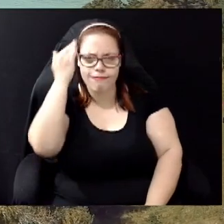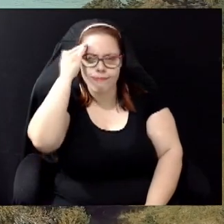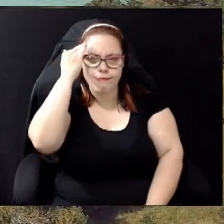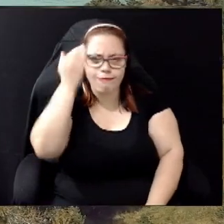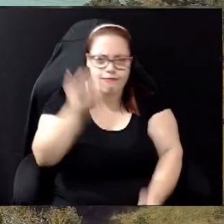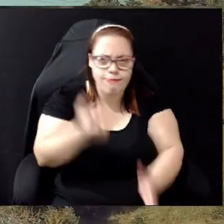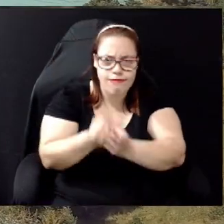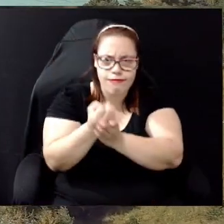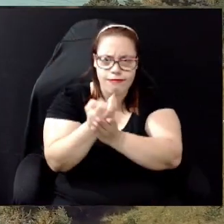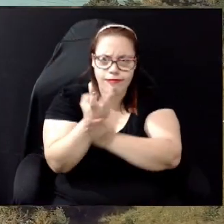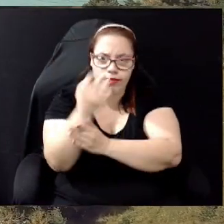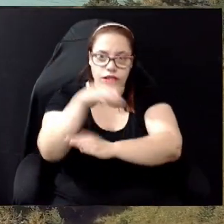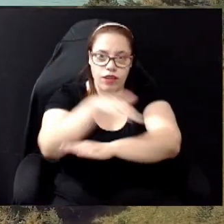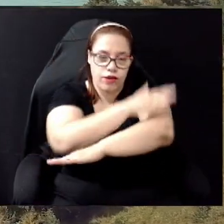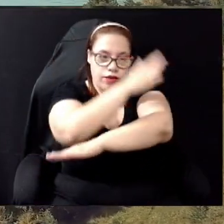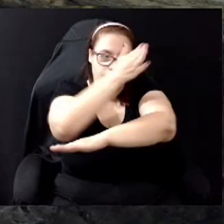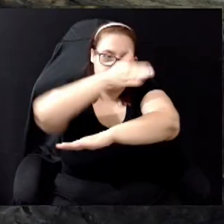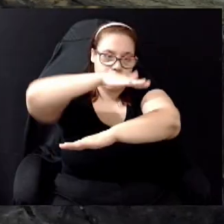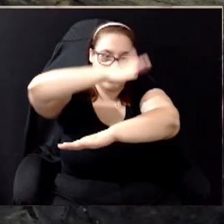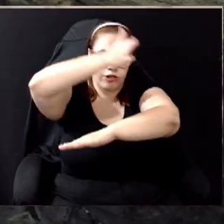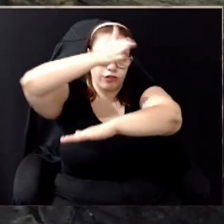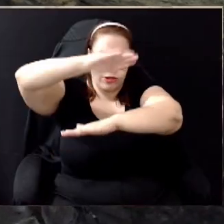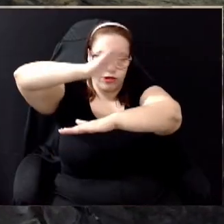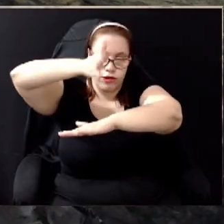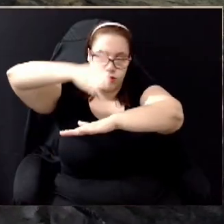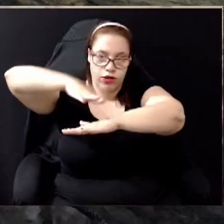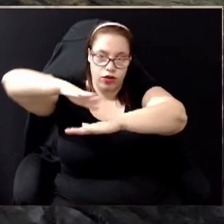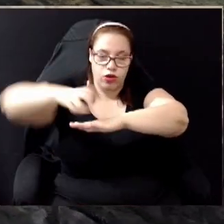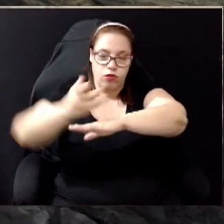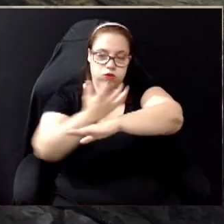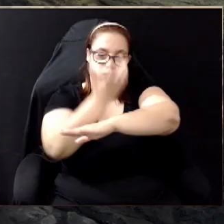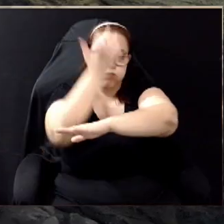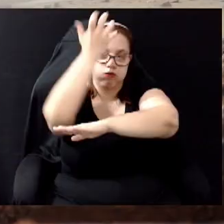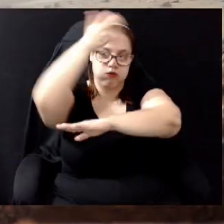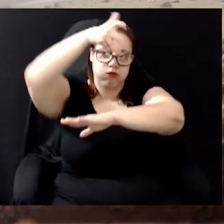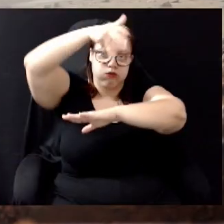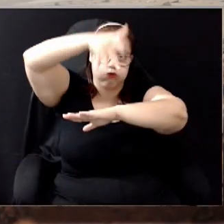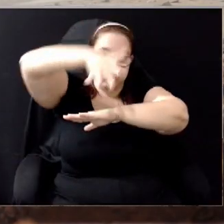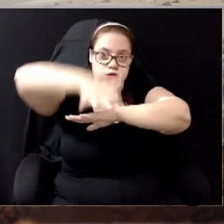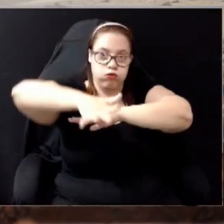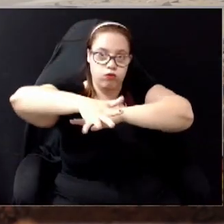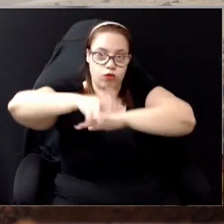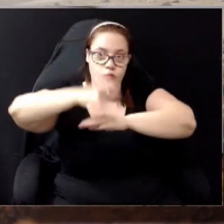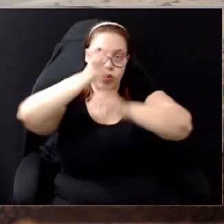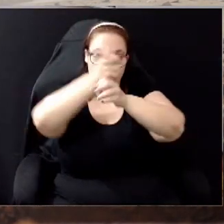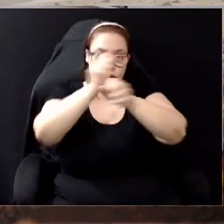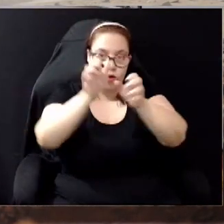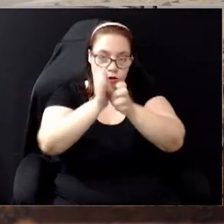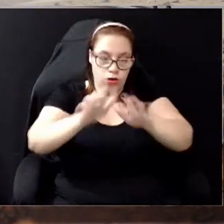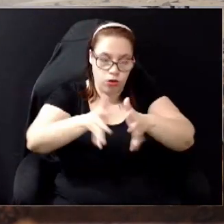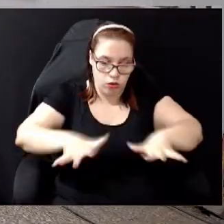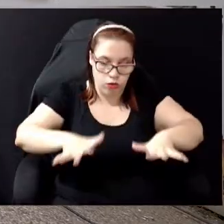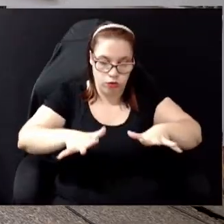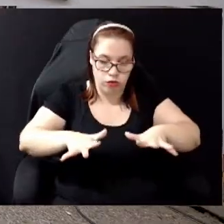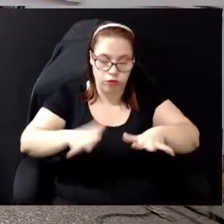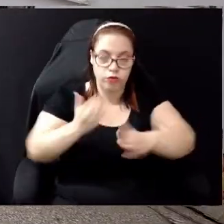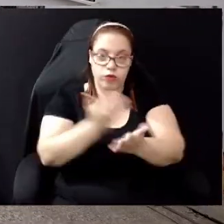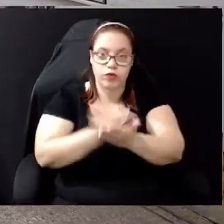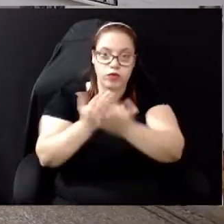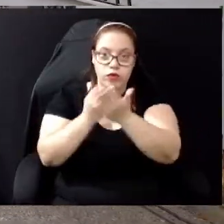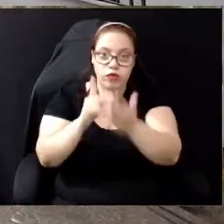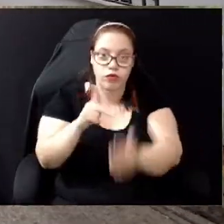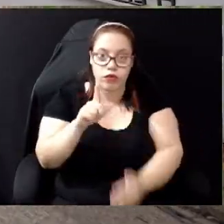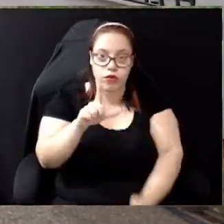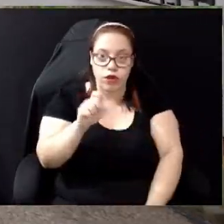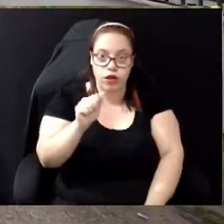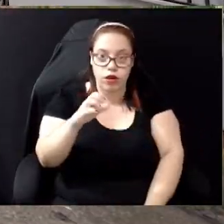para entender a formação das montanhas, a distribuição de vulcões e a ocorrência de terremotos. O estudo